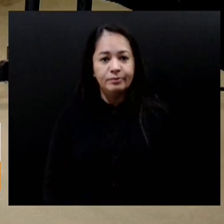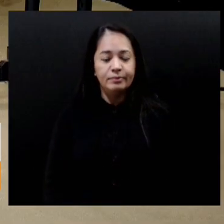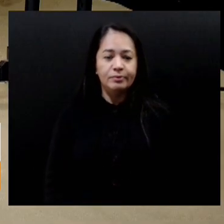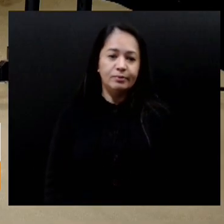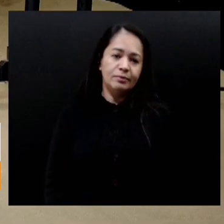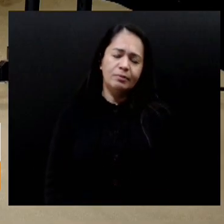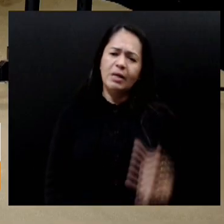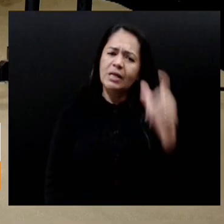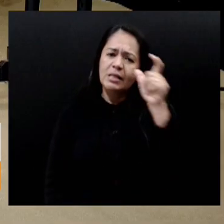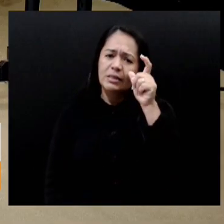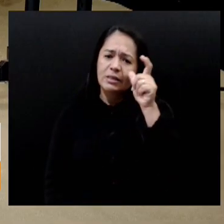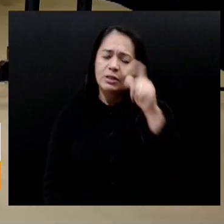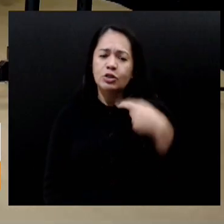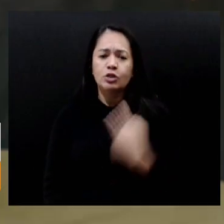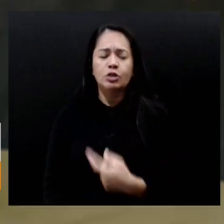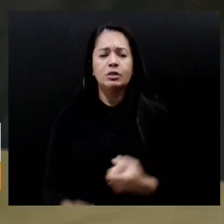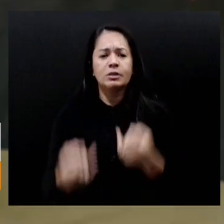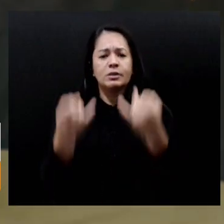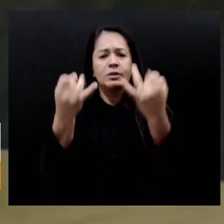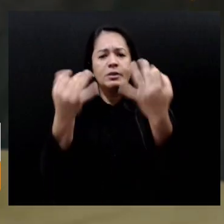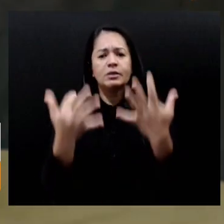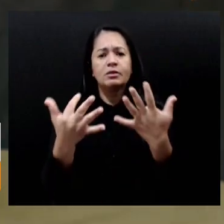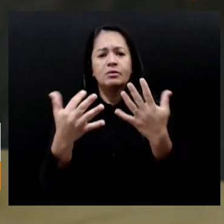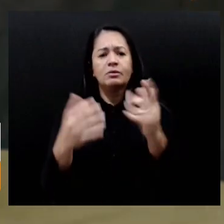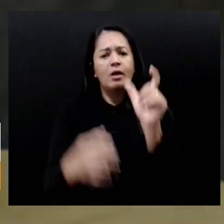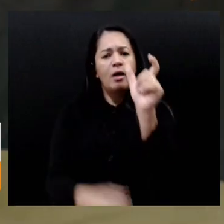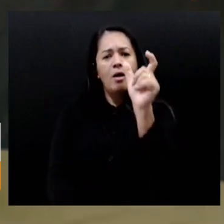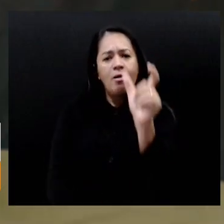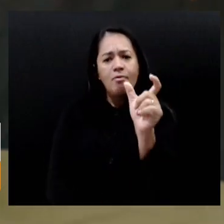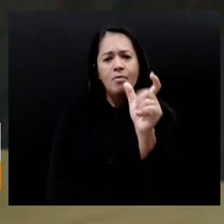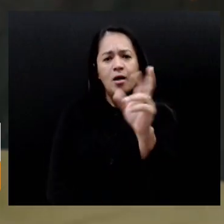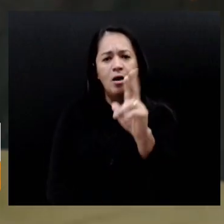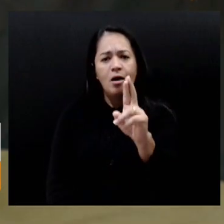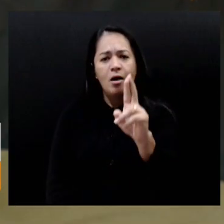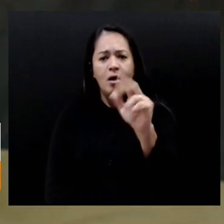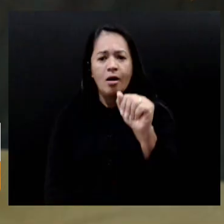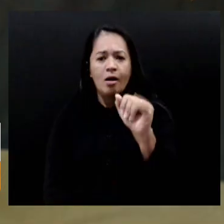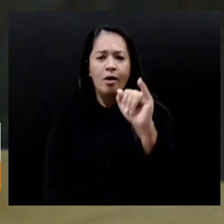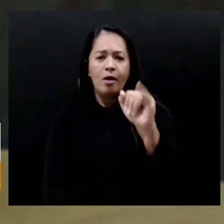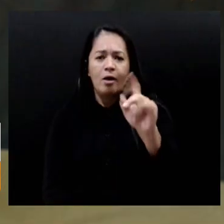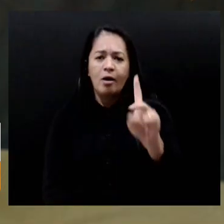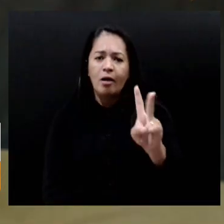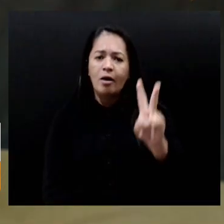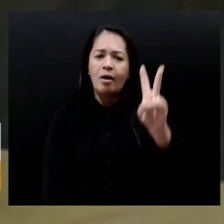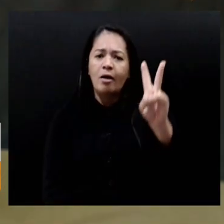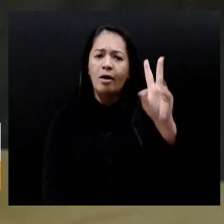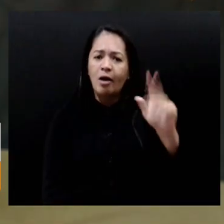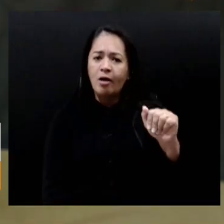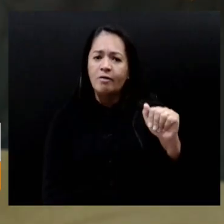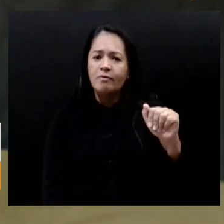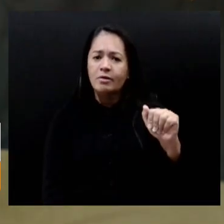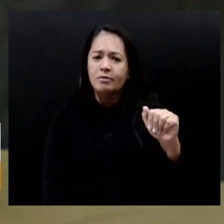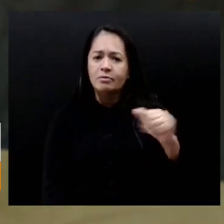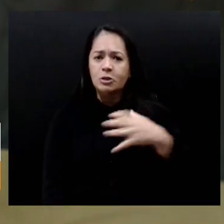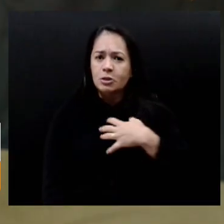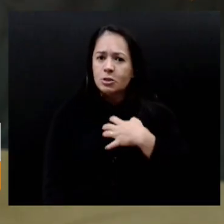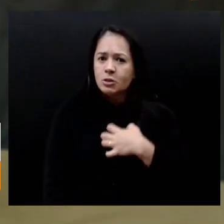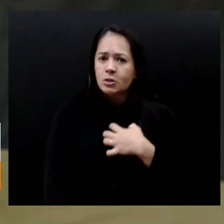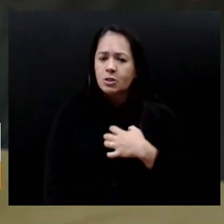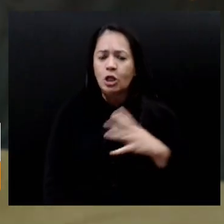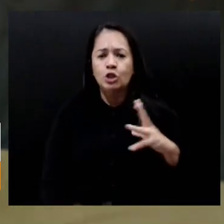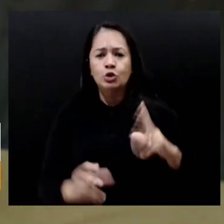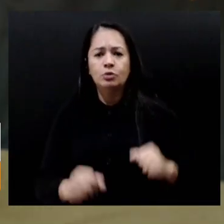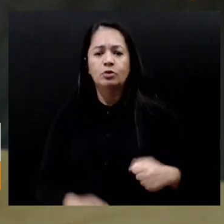traz essa palavra, né, aqui para o programa, raiva, e é algo que todos nós sentimos, né, seja